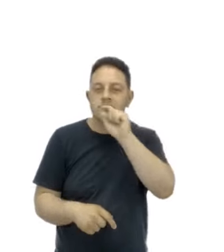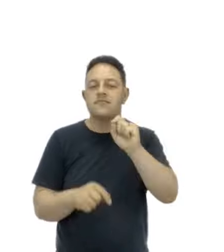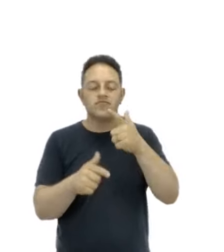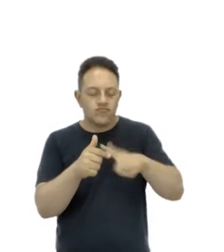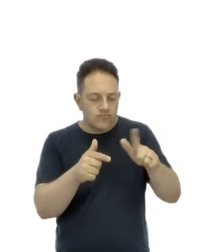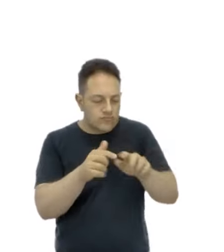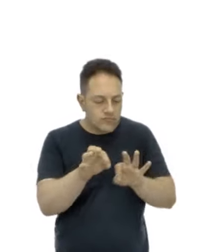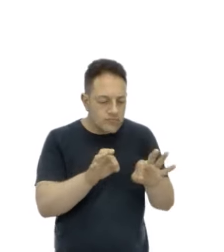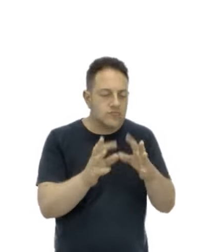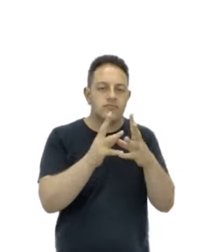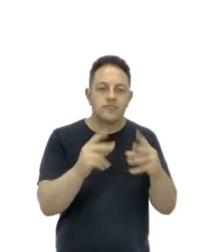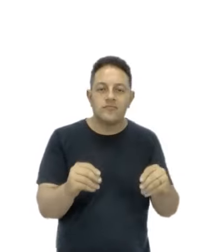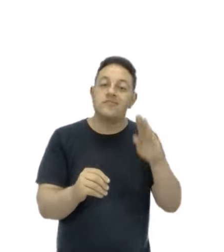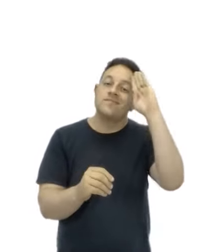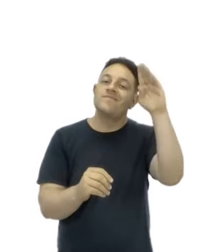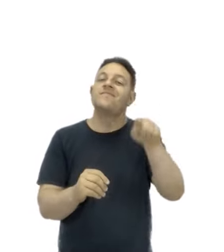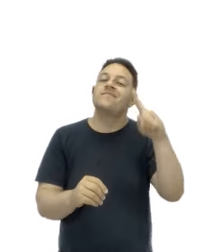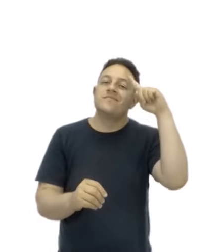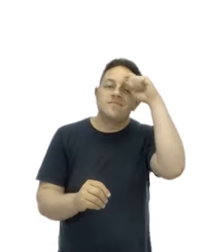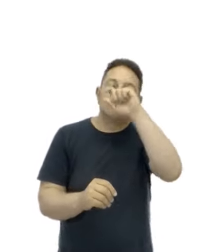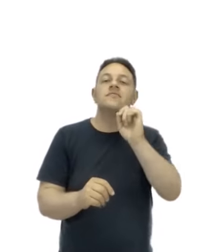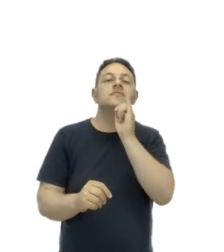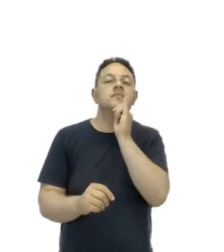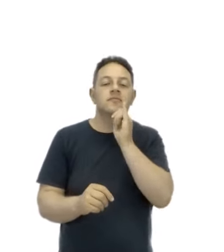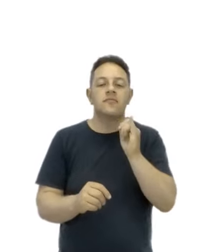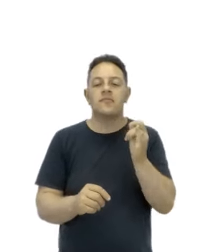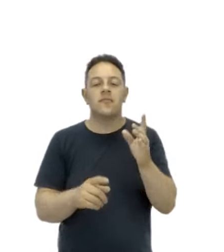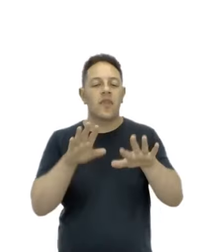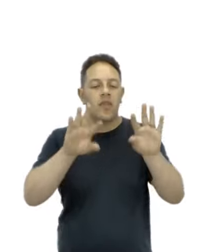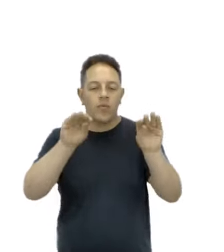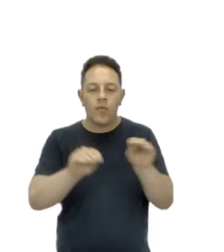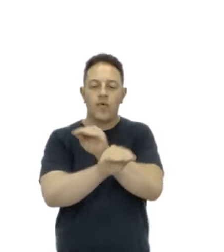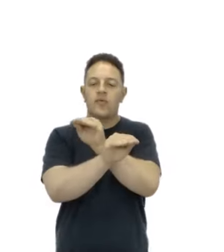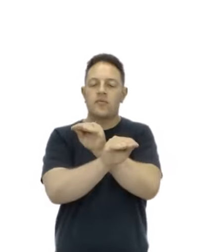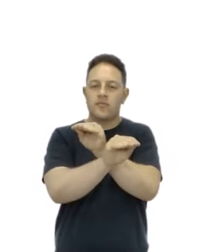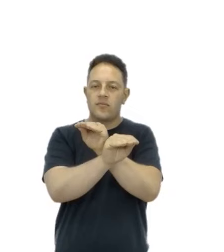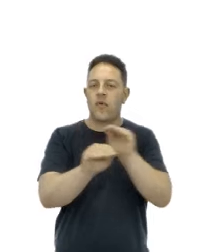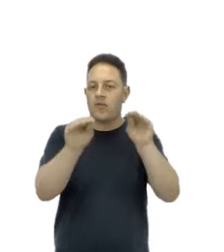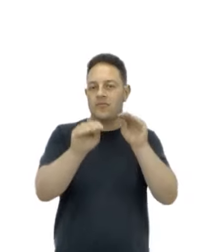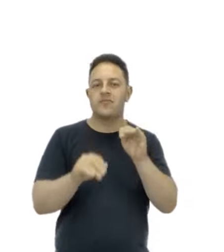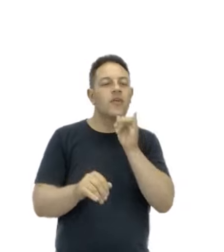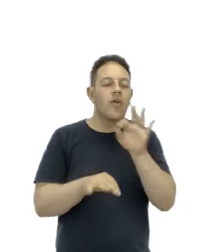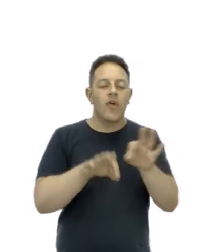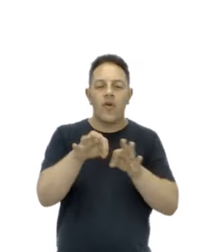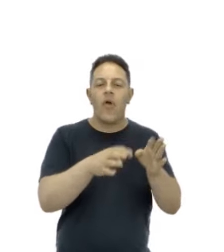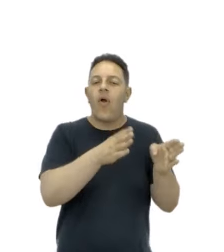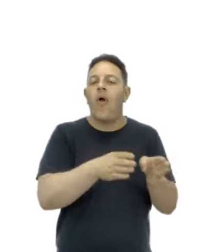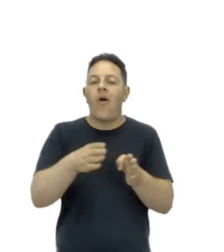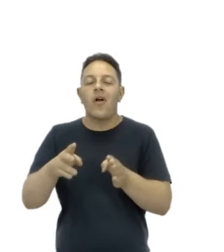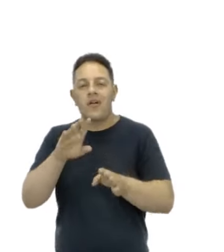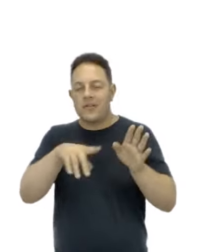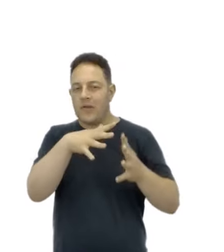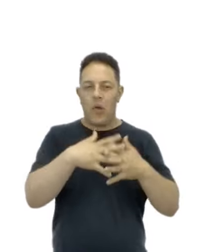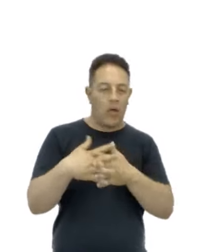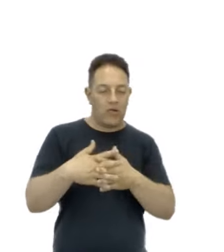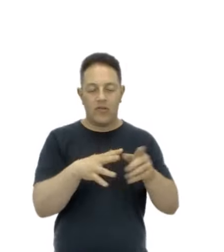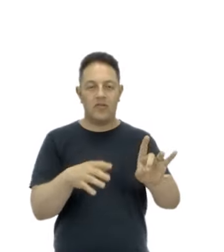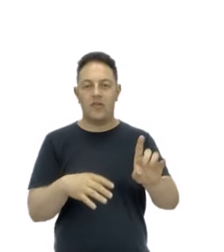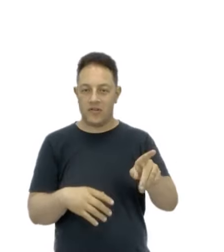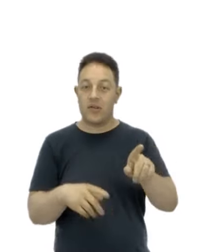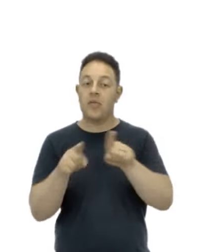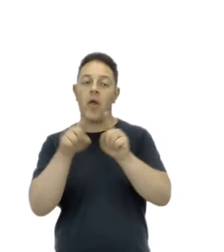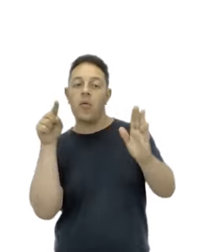o problema está na mudança do lugar da incógnita, ou seja, na mudança de ordem dos dados e também da